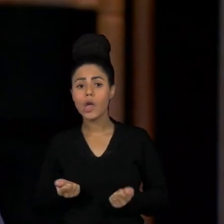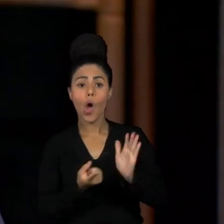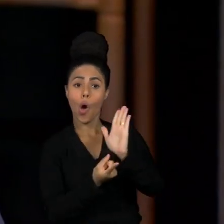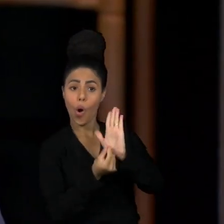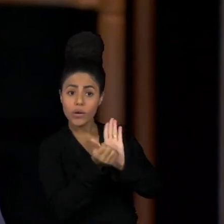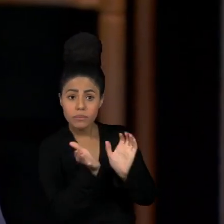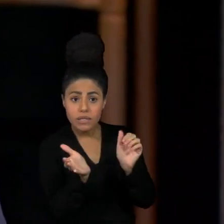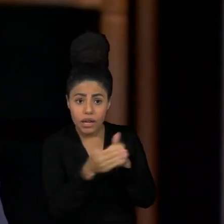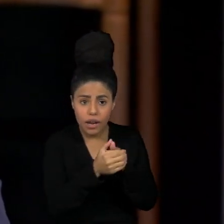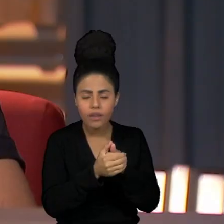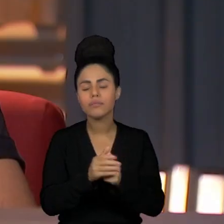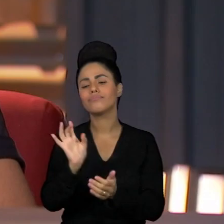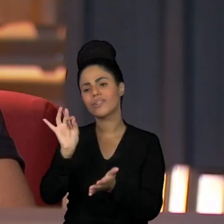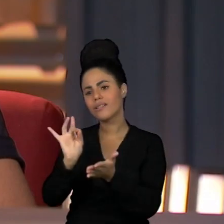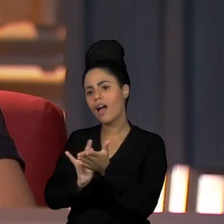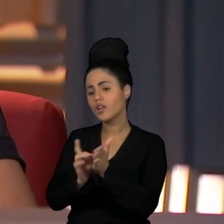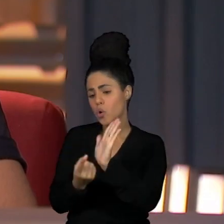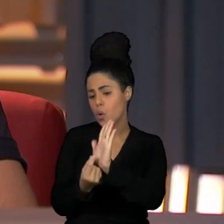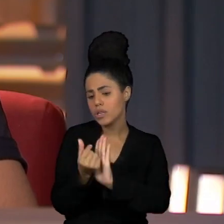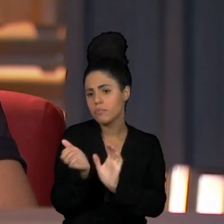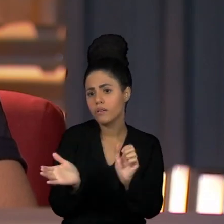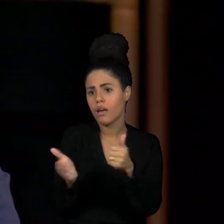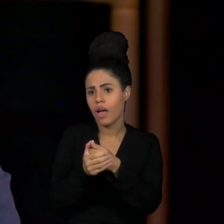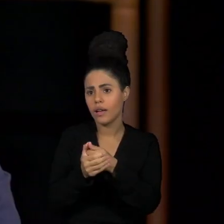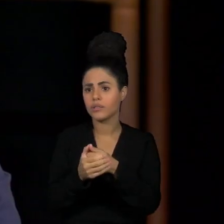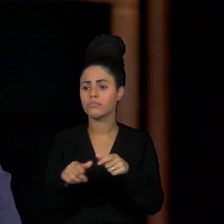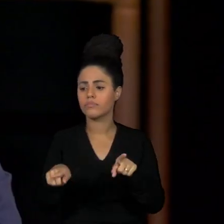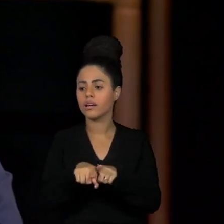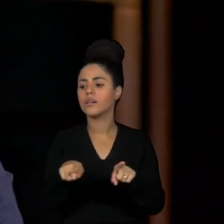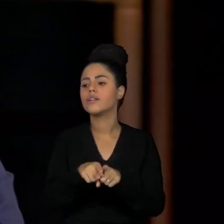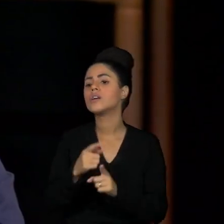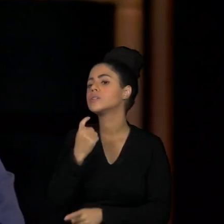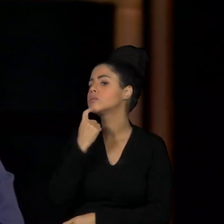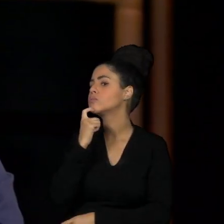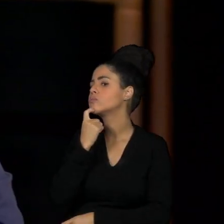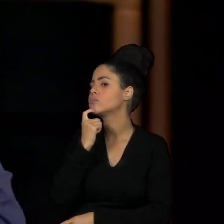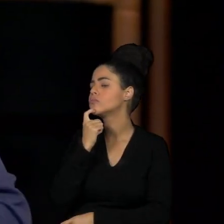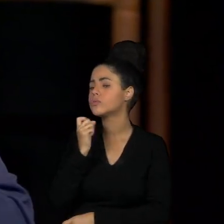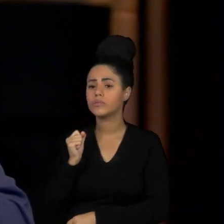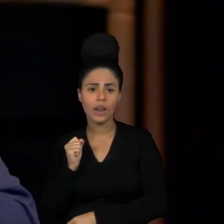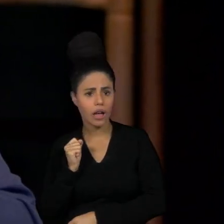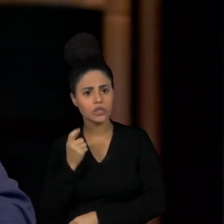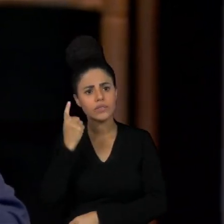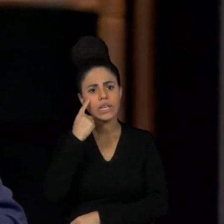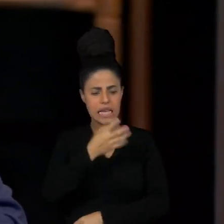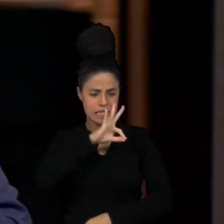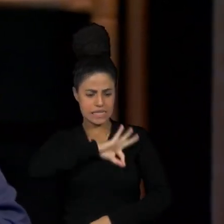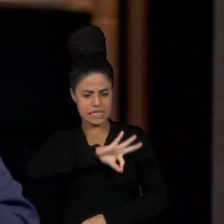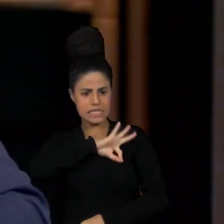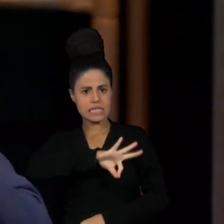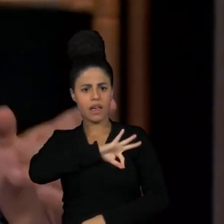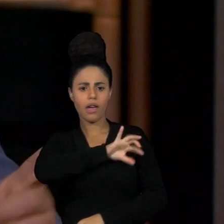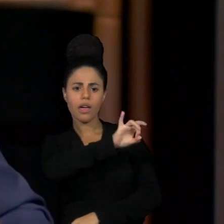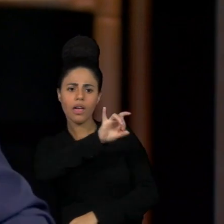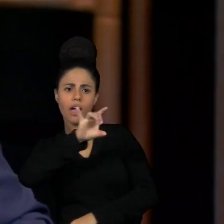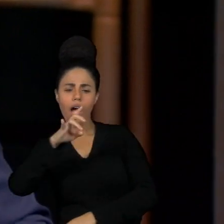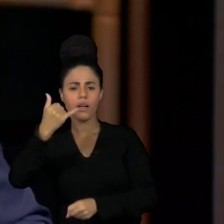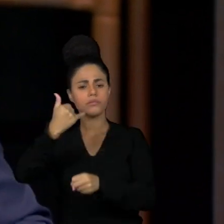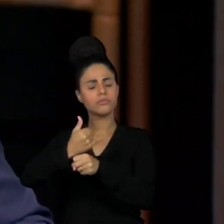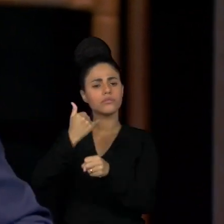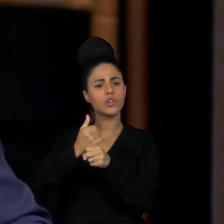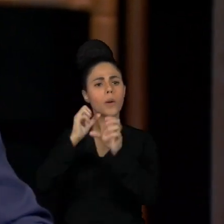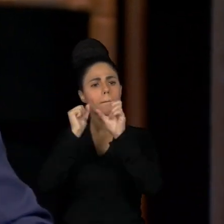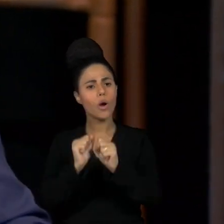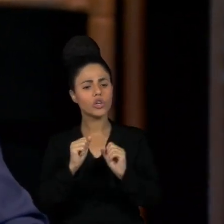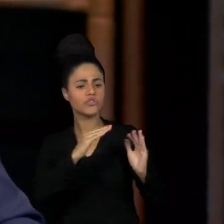E orçamento secreto. Na Finlândia, você pode ligar para a Receita Federal deles e saber o salário do seu chefe, do seu